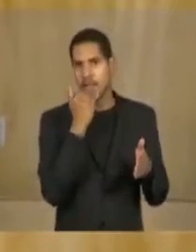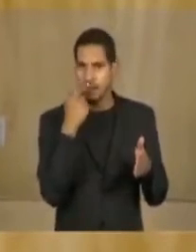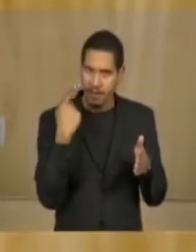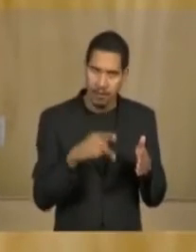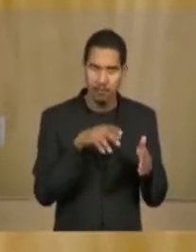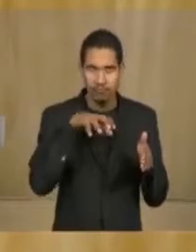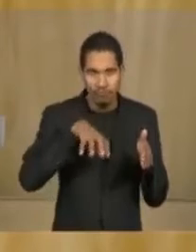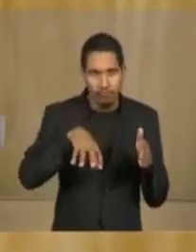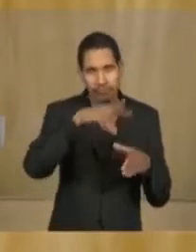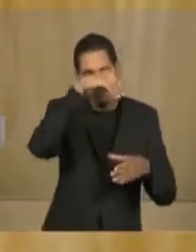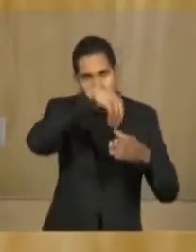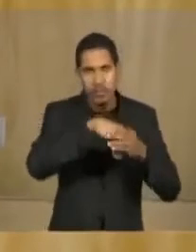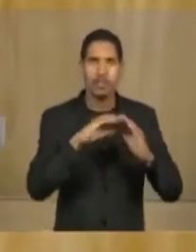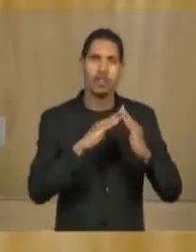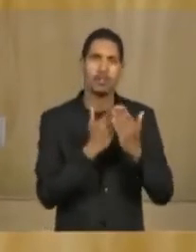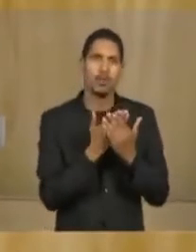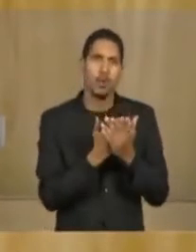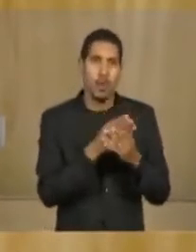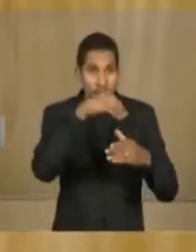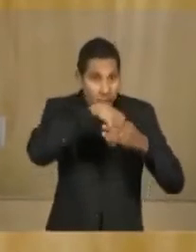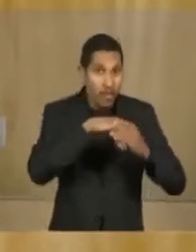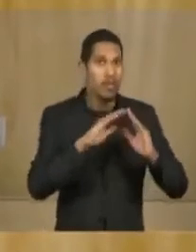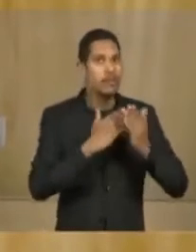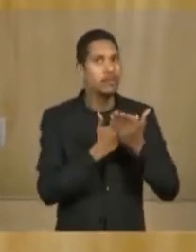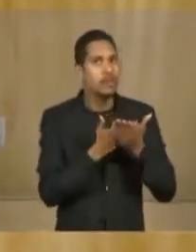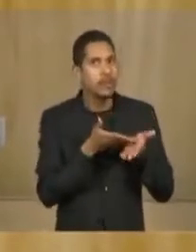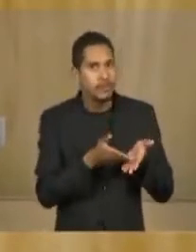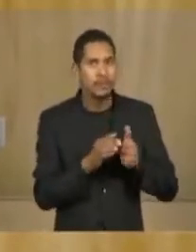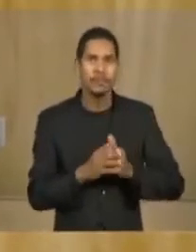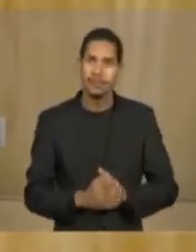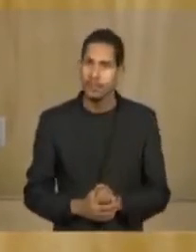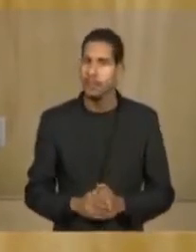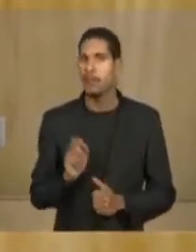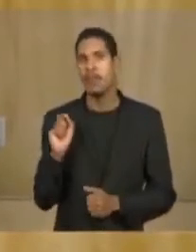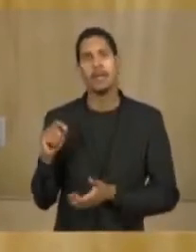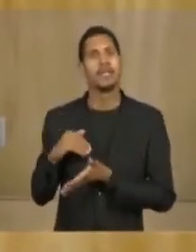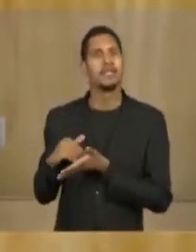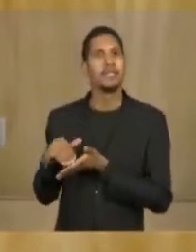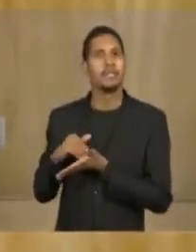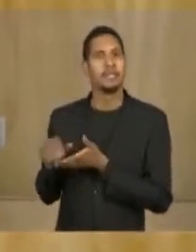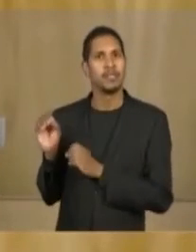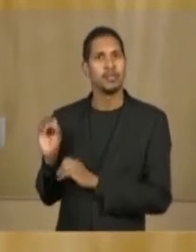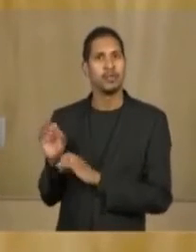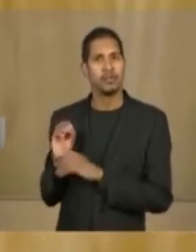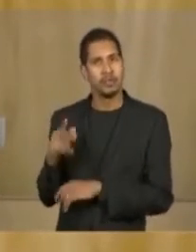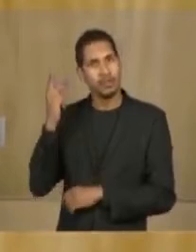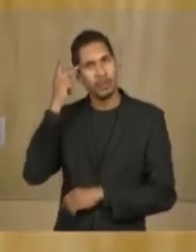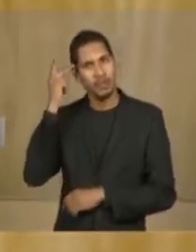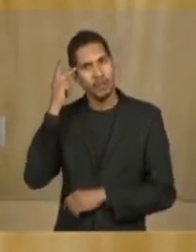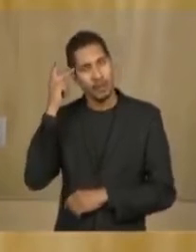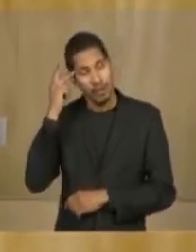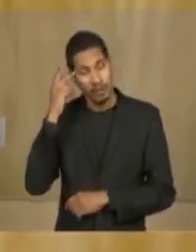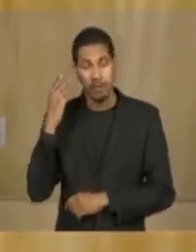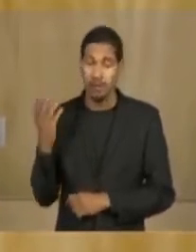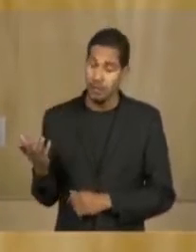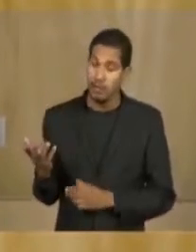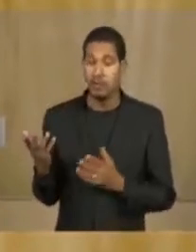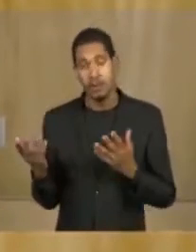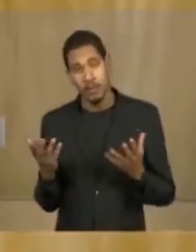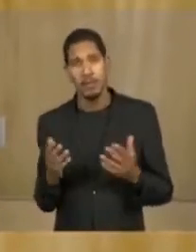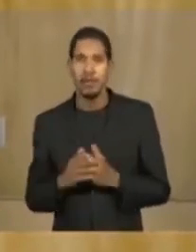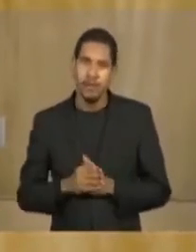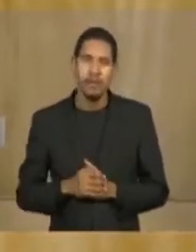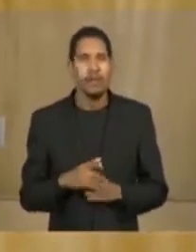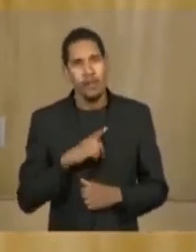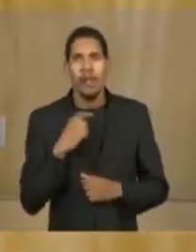no espaço escolar. E a Secretaria de Educação de São Paulo, claro, até em